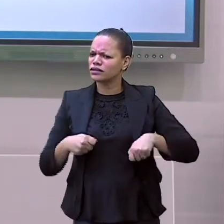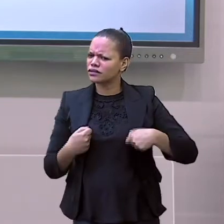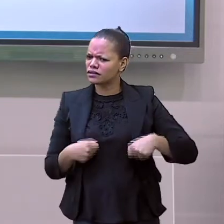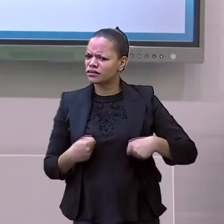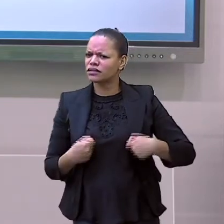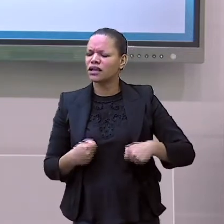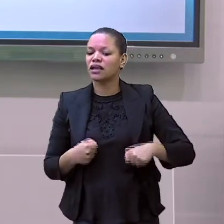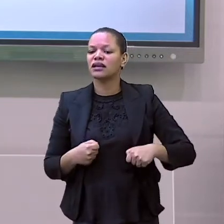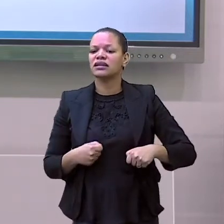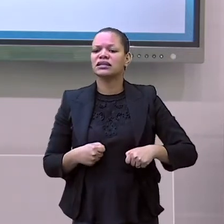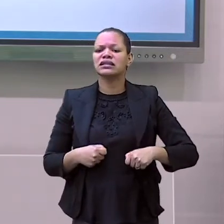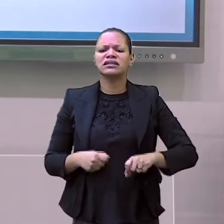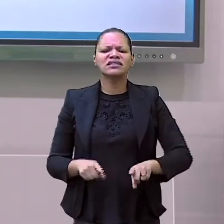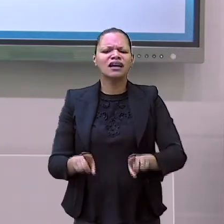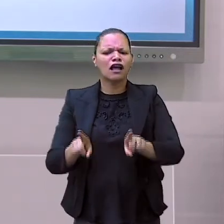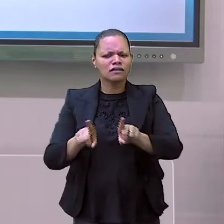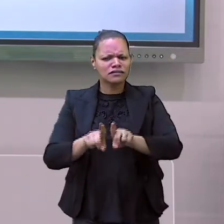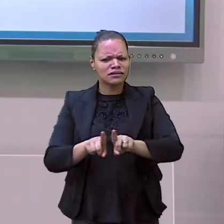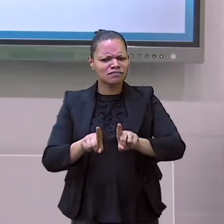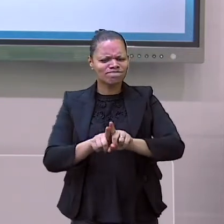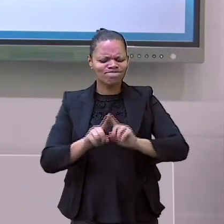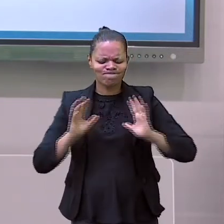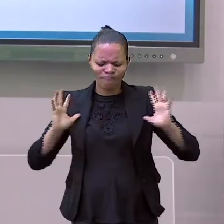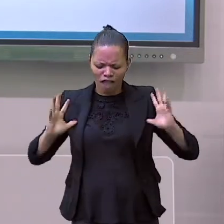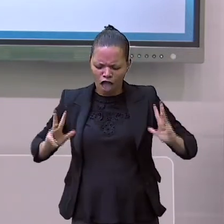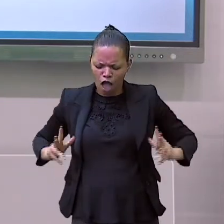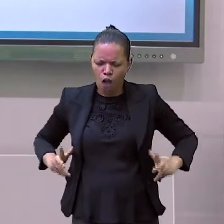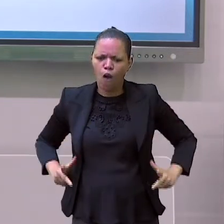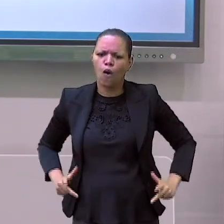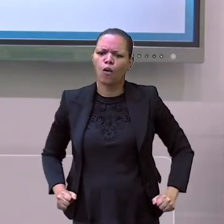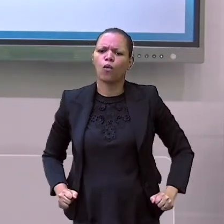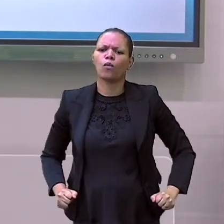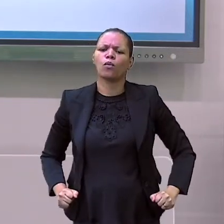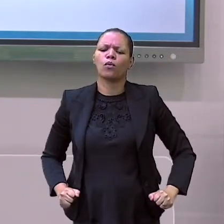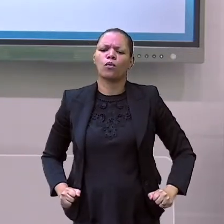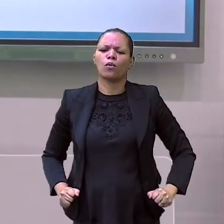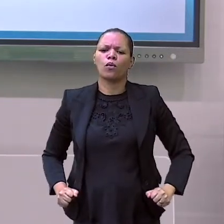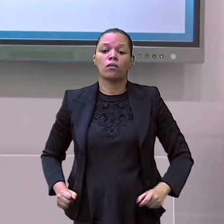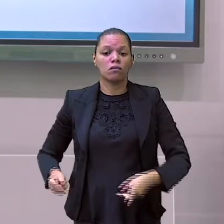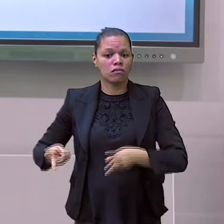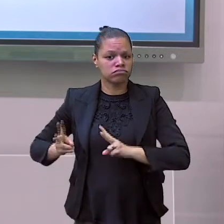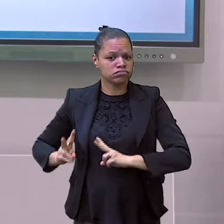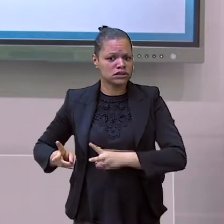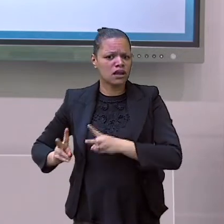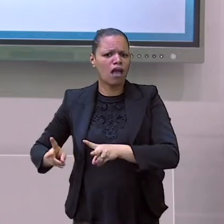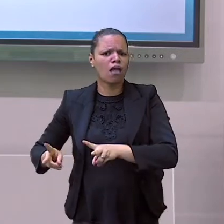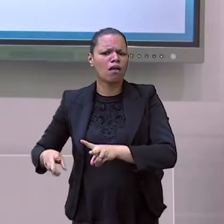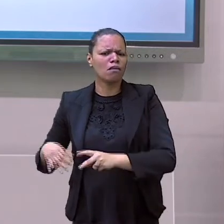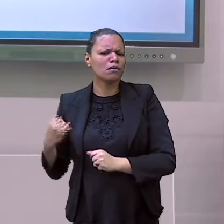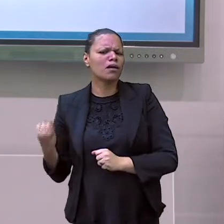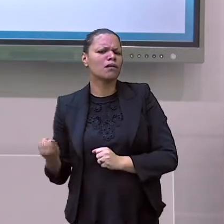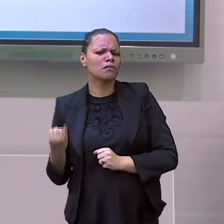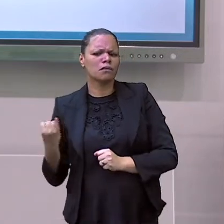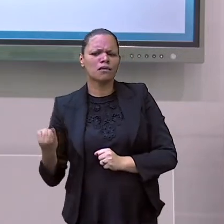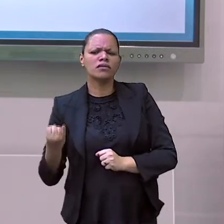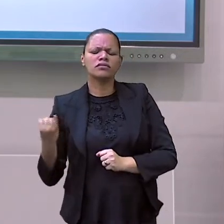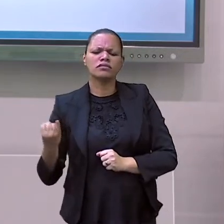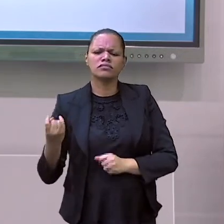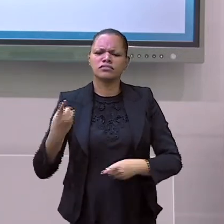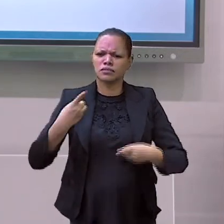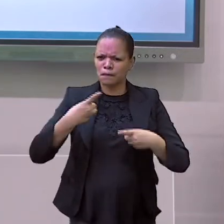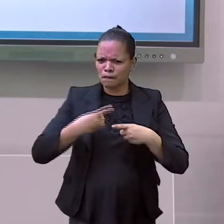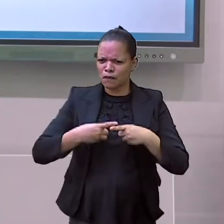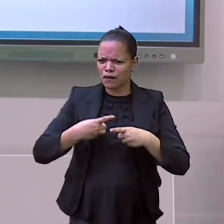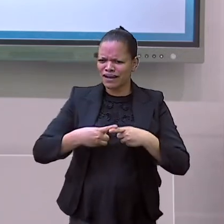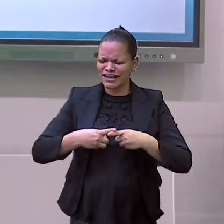semana, manter mesmo a higiene total da sua boca, porque através da nossa boca as bactérias